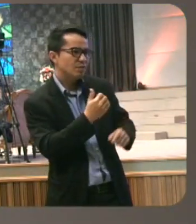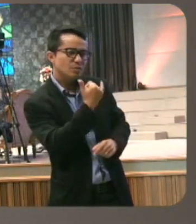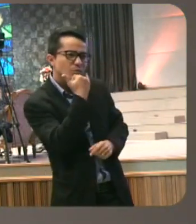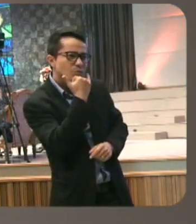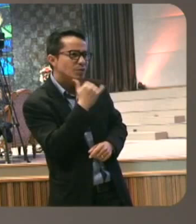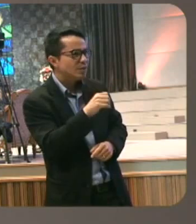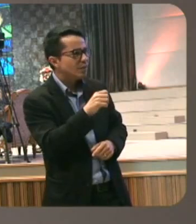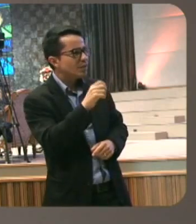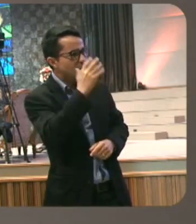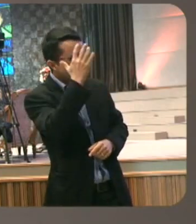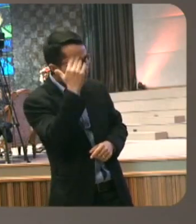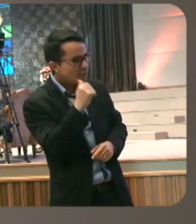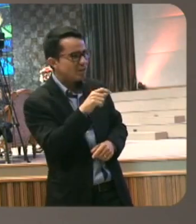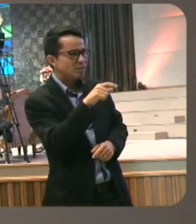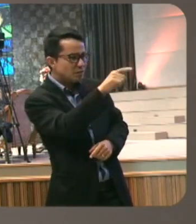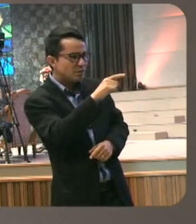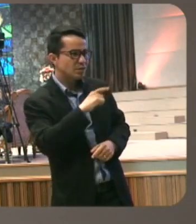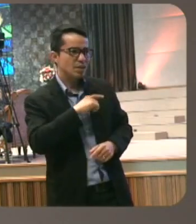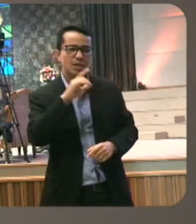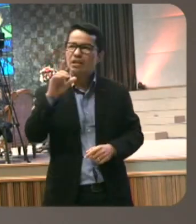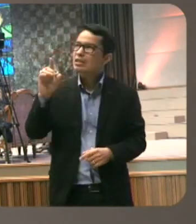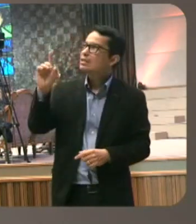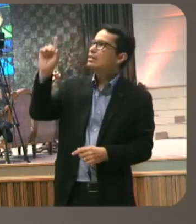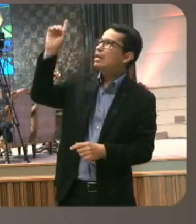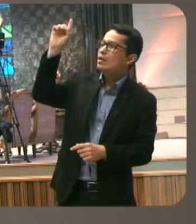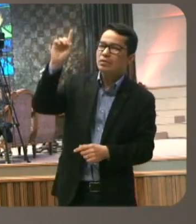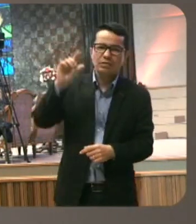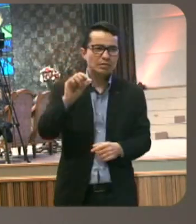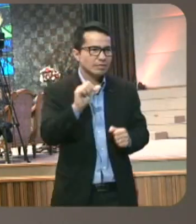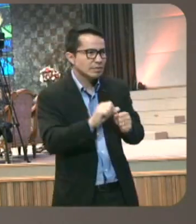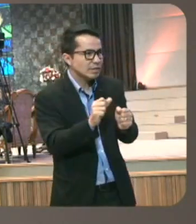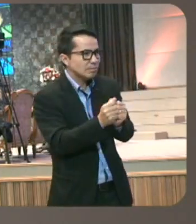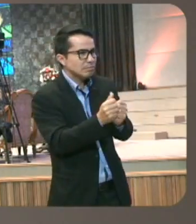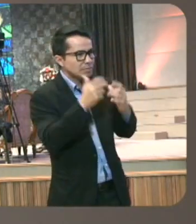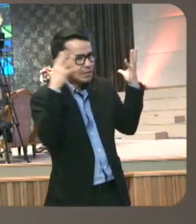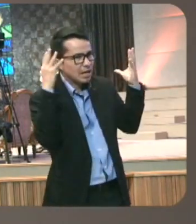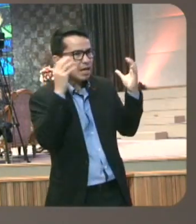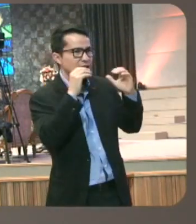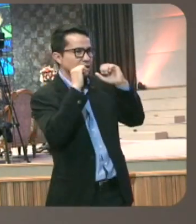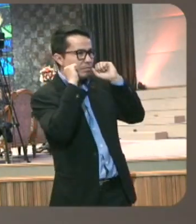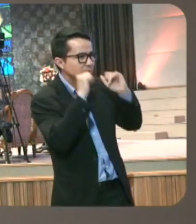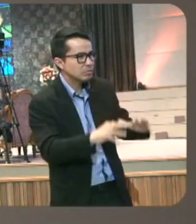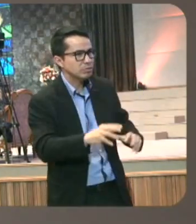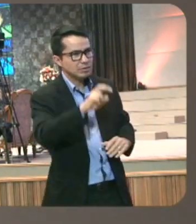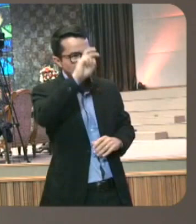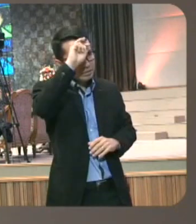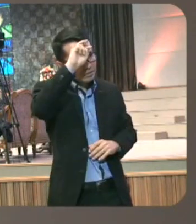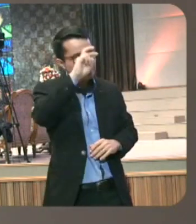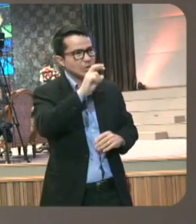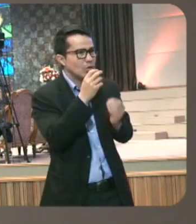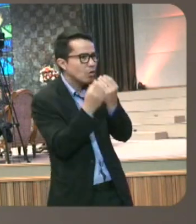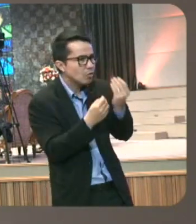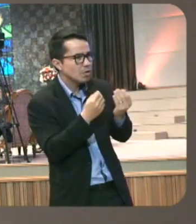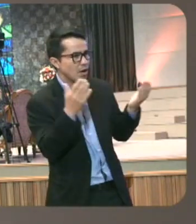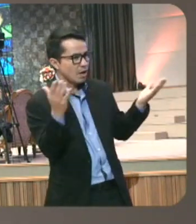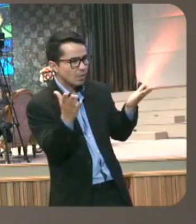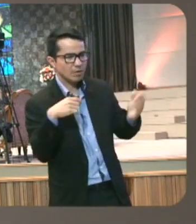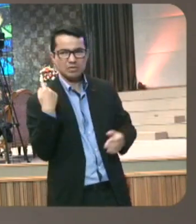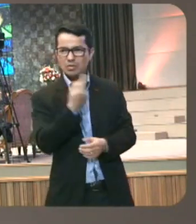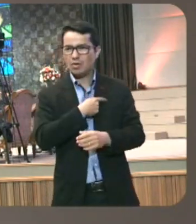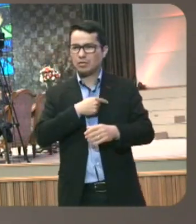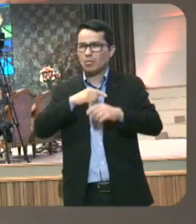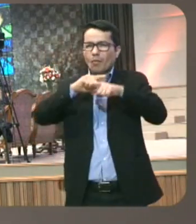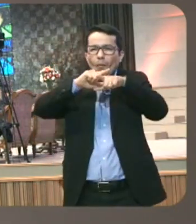olha, nós ouvimos falar de Deus, das grandezas de Deus, do que Ele fez no Egito, e nós que moramos numa